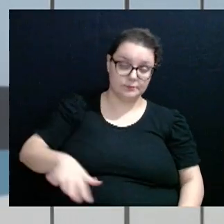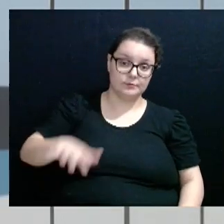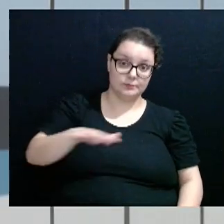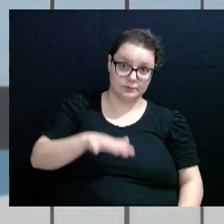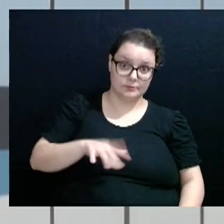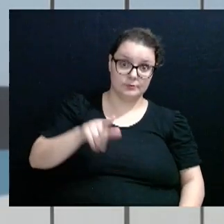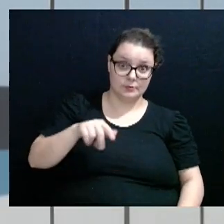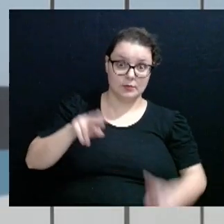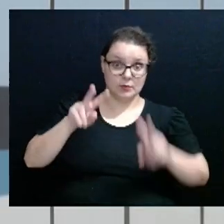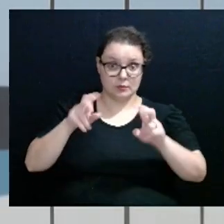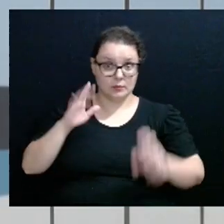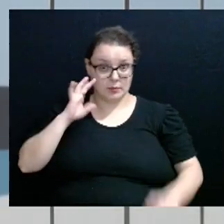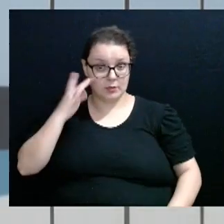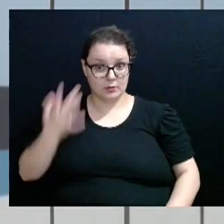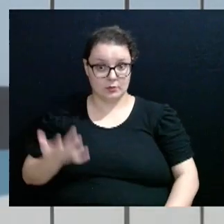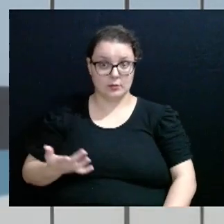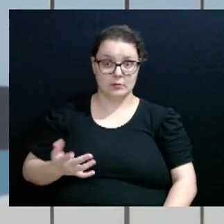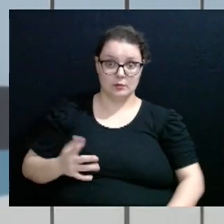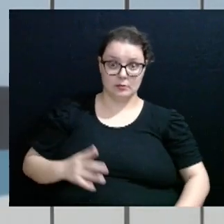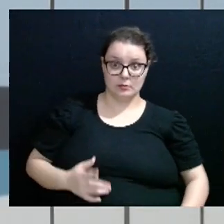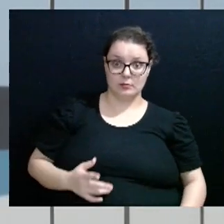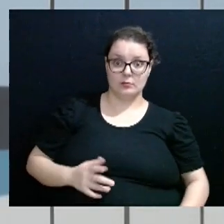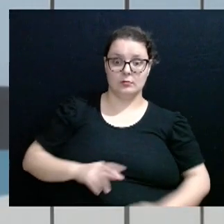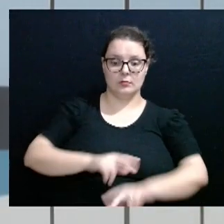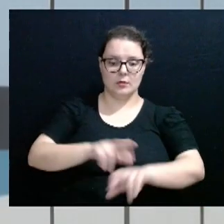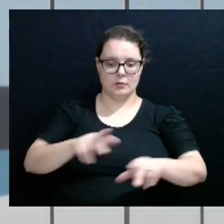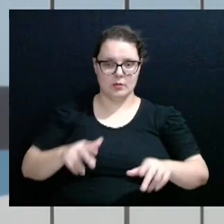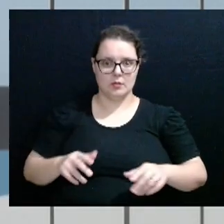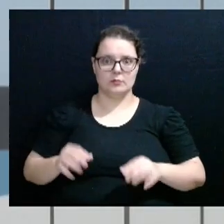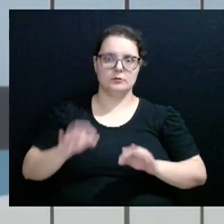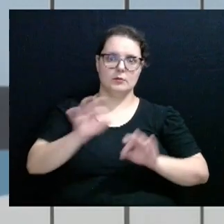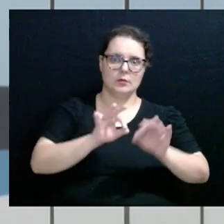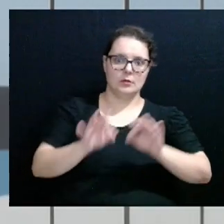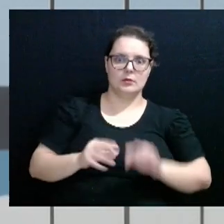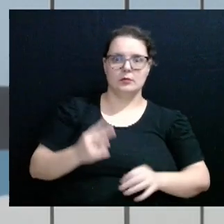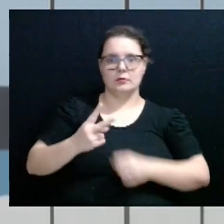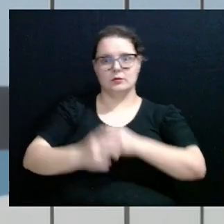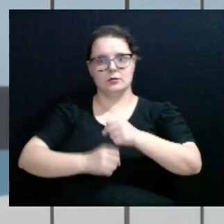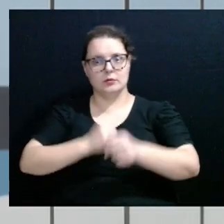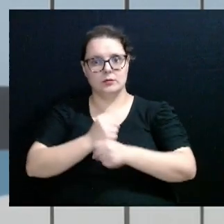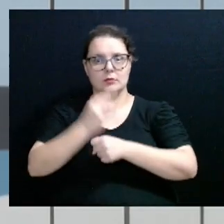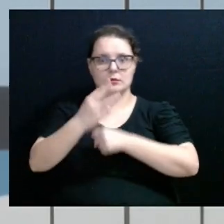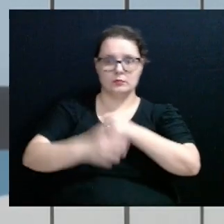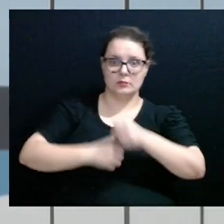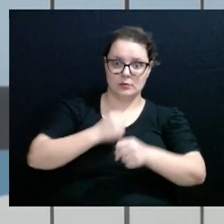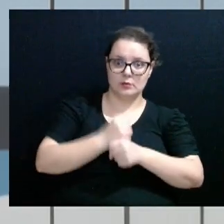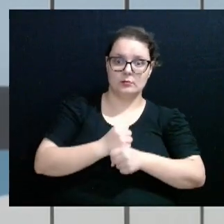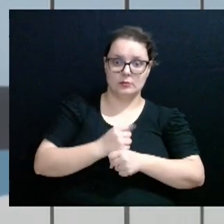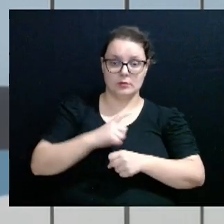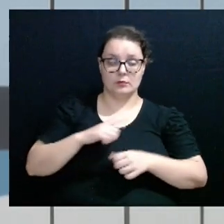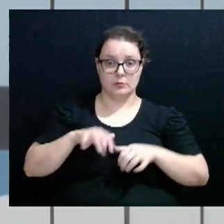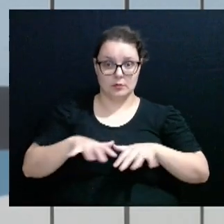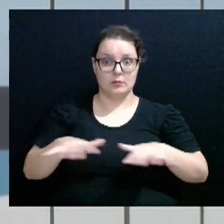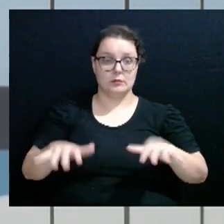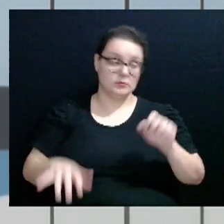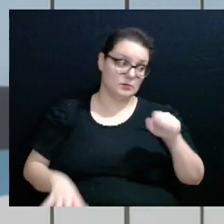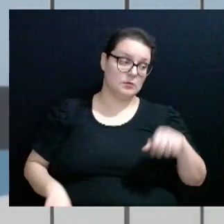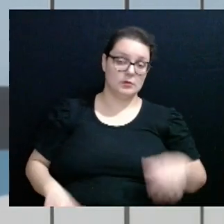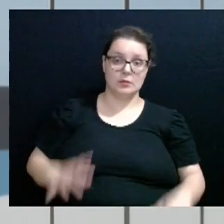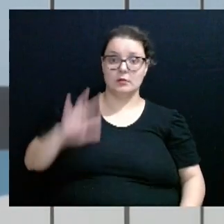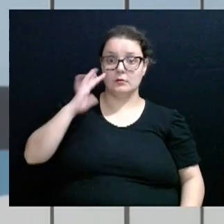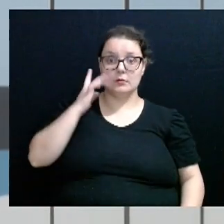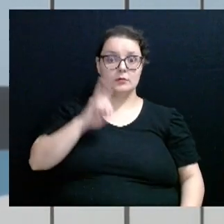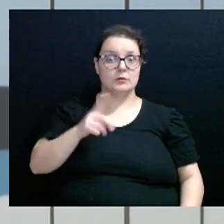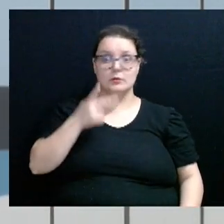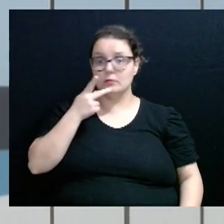que ganhou muitos contornos nesses últimos 2, 3 anos, né? Eu acho que ainda a gente não fala sobre transição